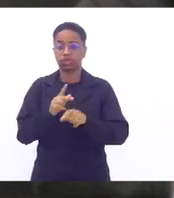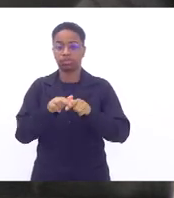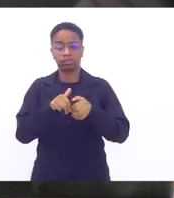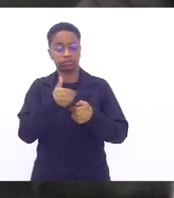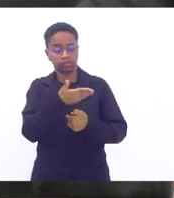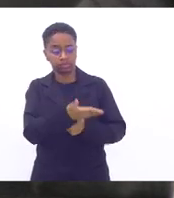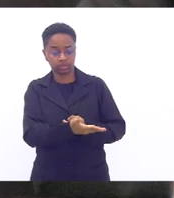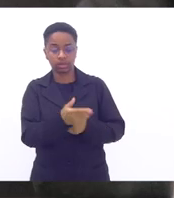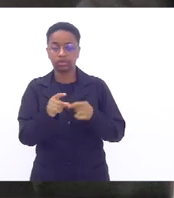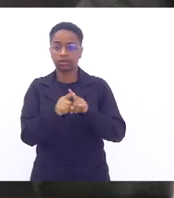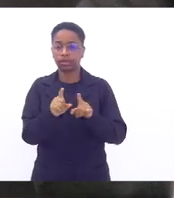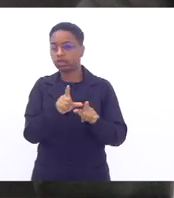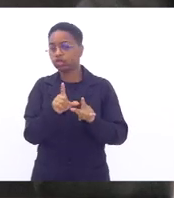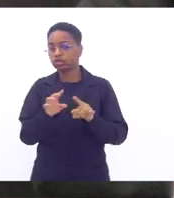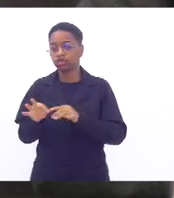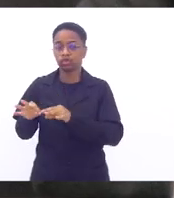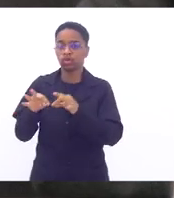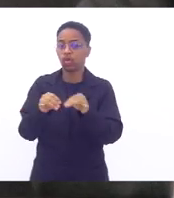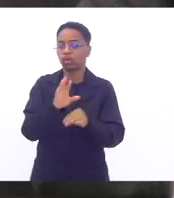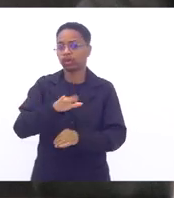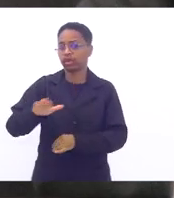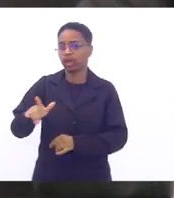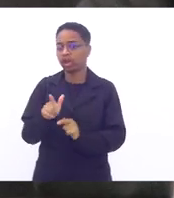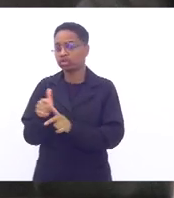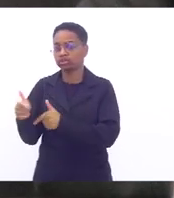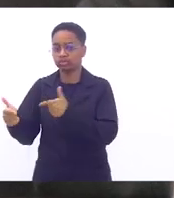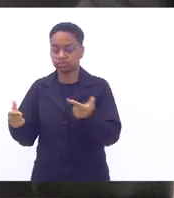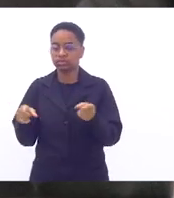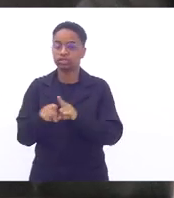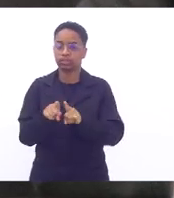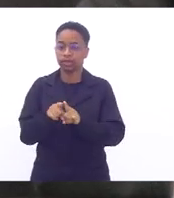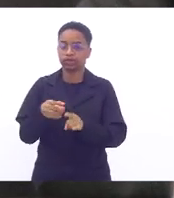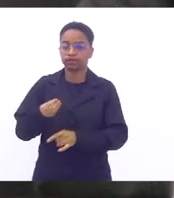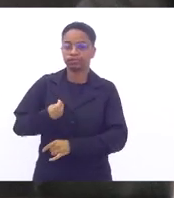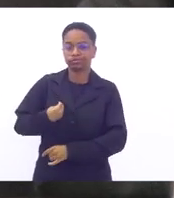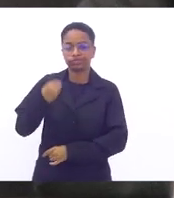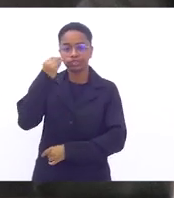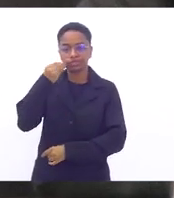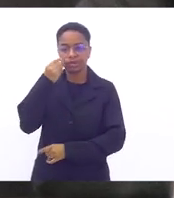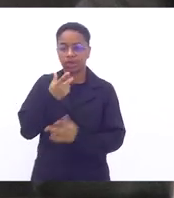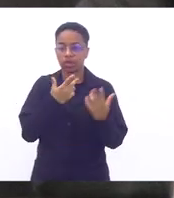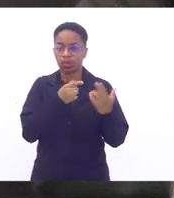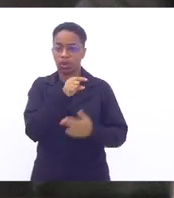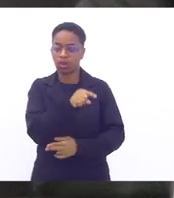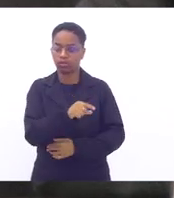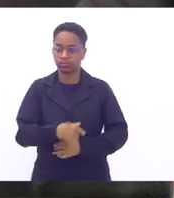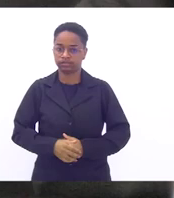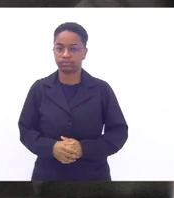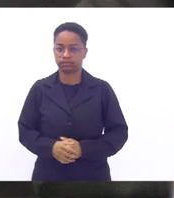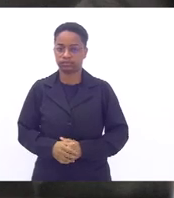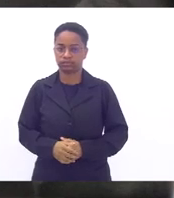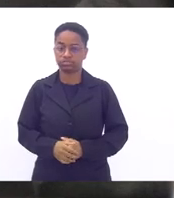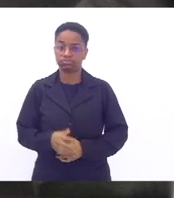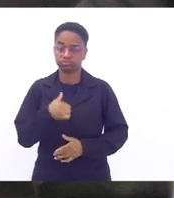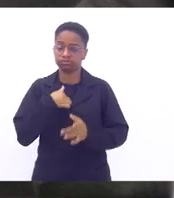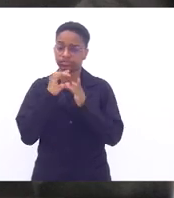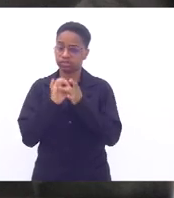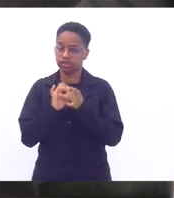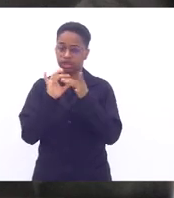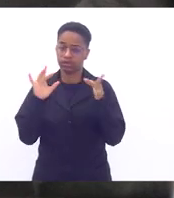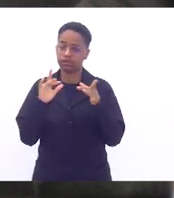as outras crianças que estejam também passando por esse problema para me colocar